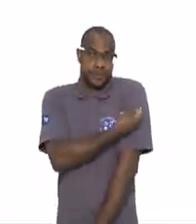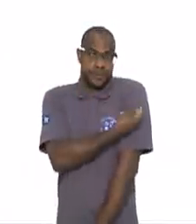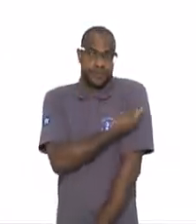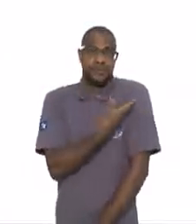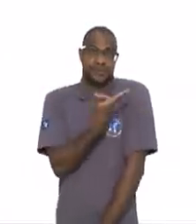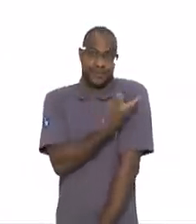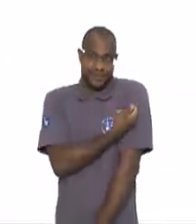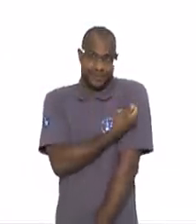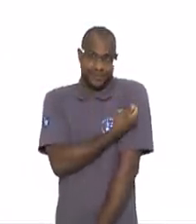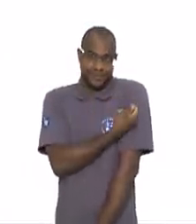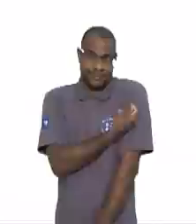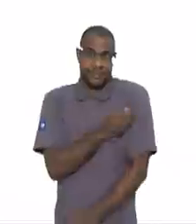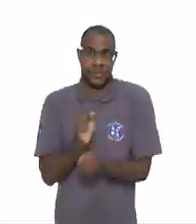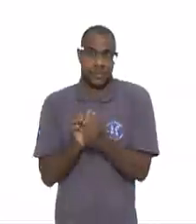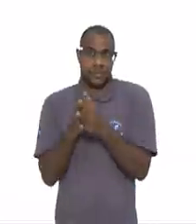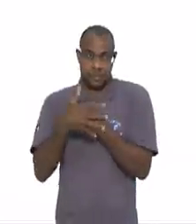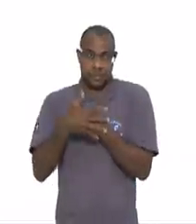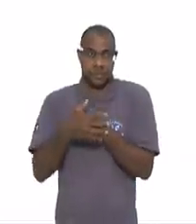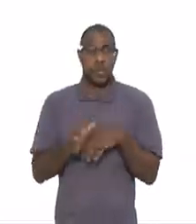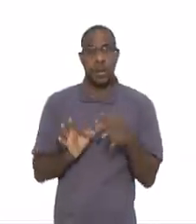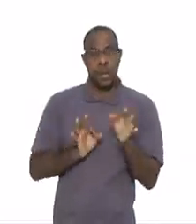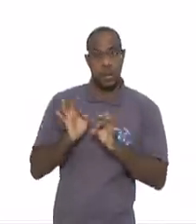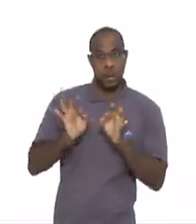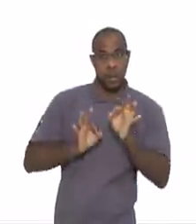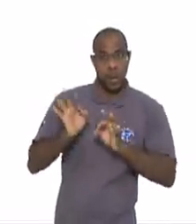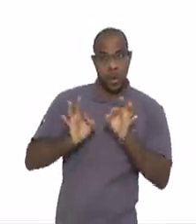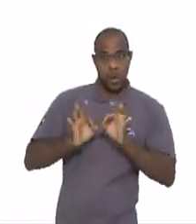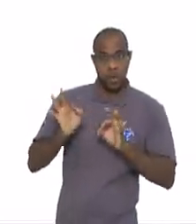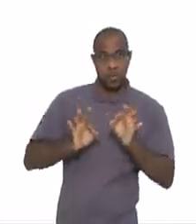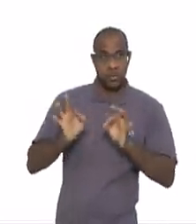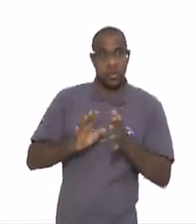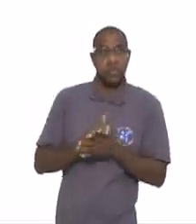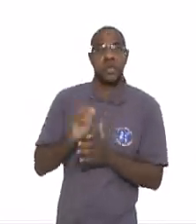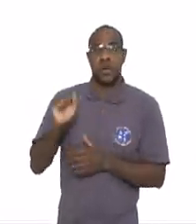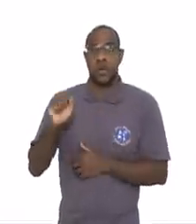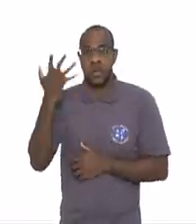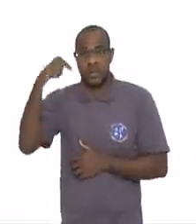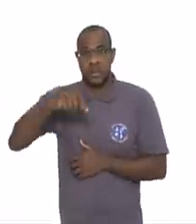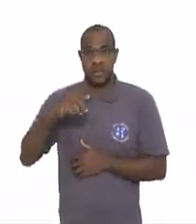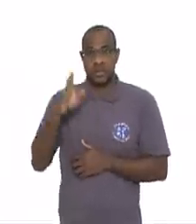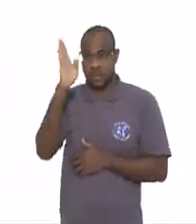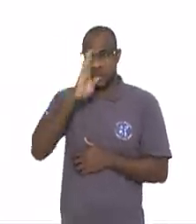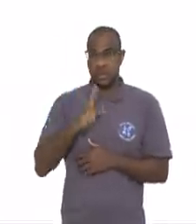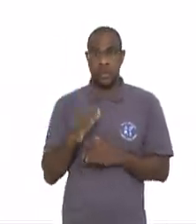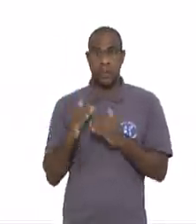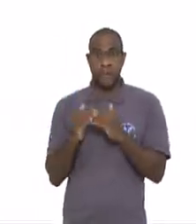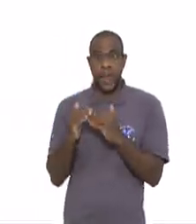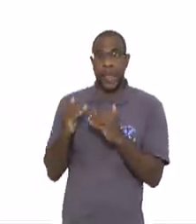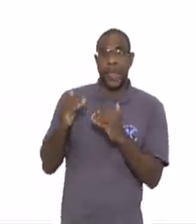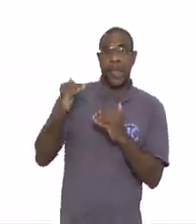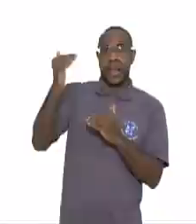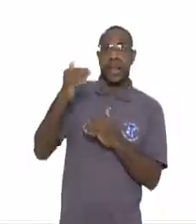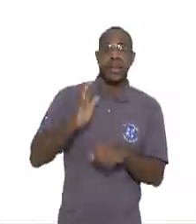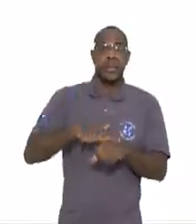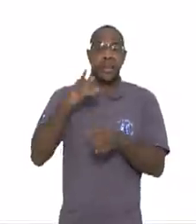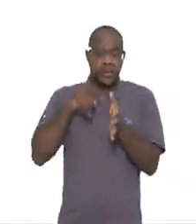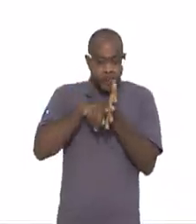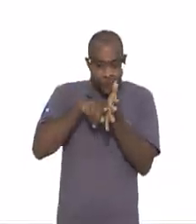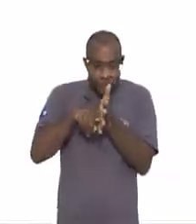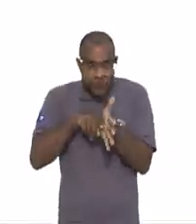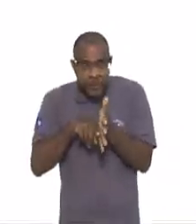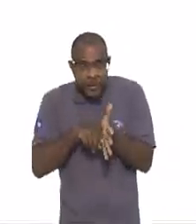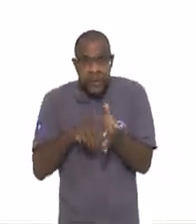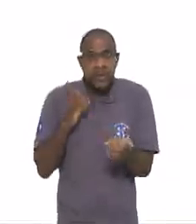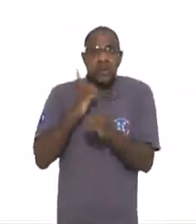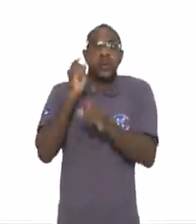né? O projeto da Universidade de Oxford com teste no Brasil é o mais avançado. Conheça algumas pesquisas mais promissoras pelo mundo.